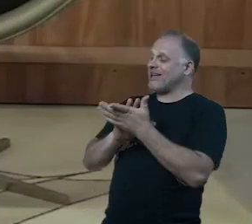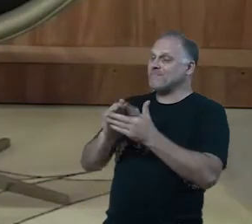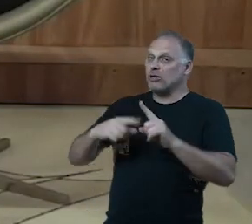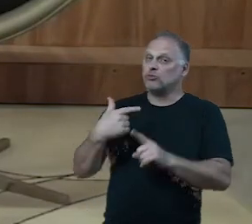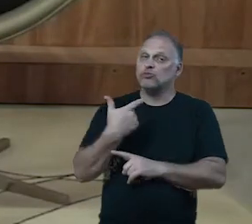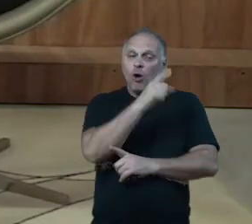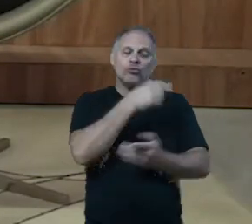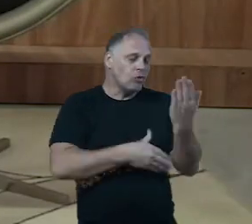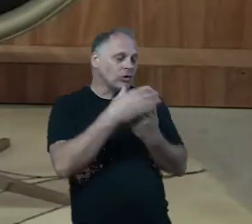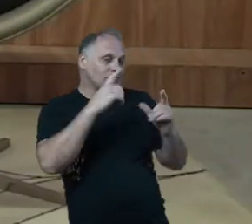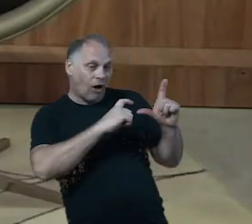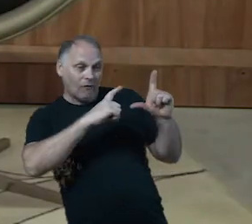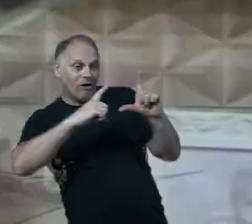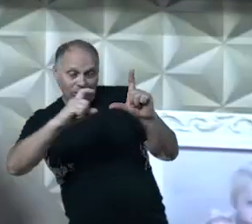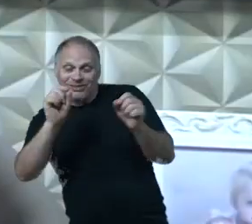fotografar. Mas,